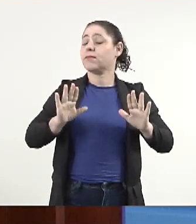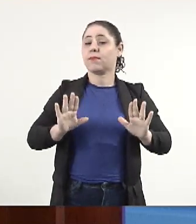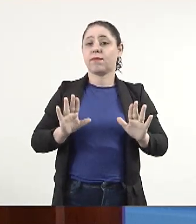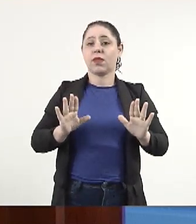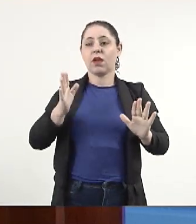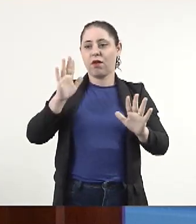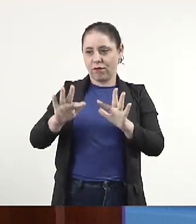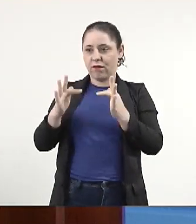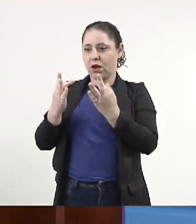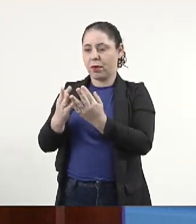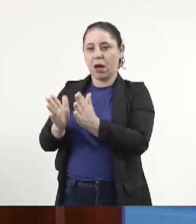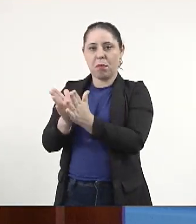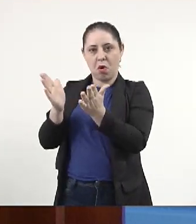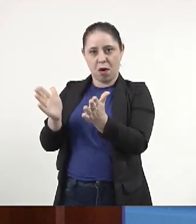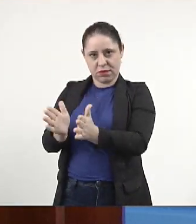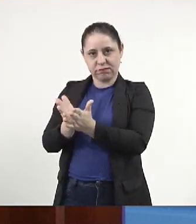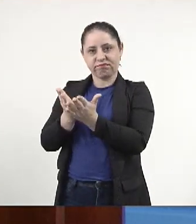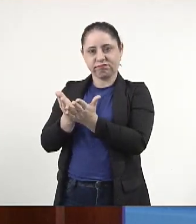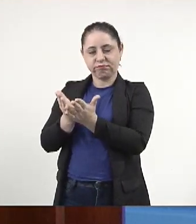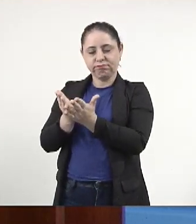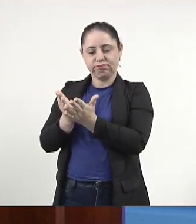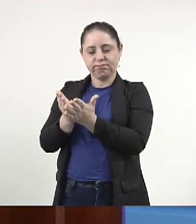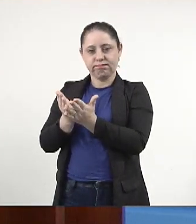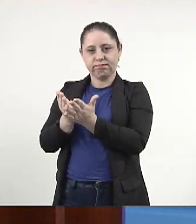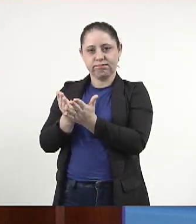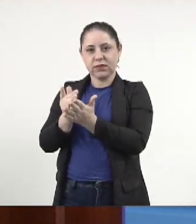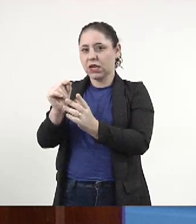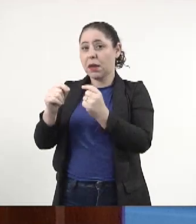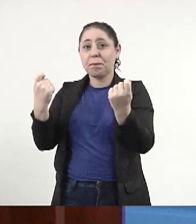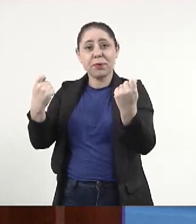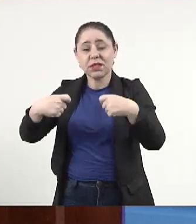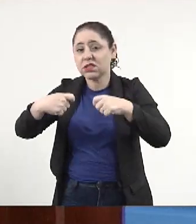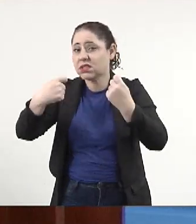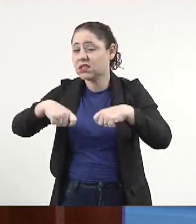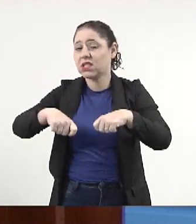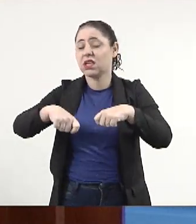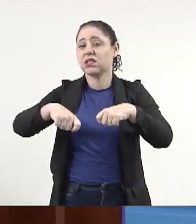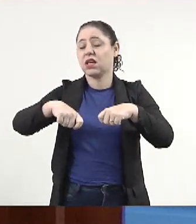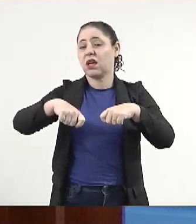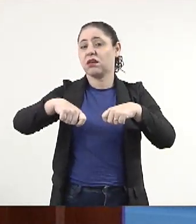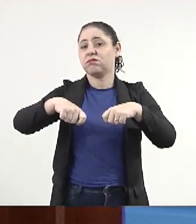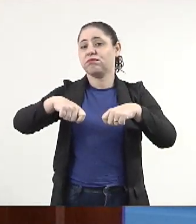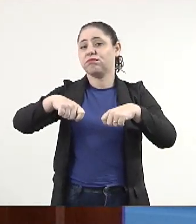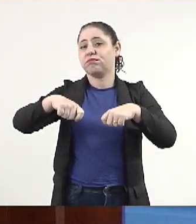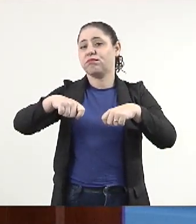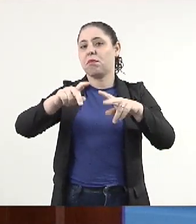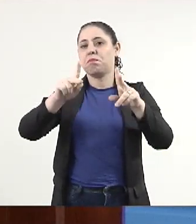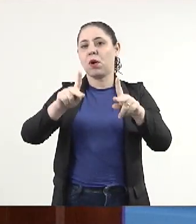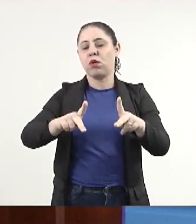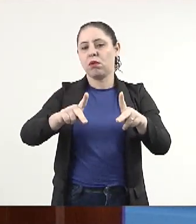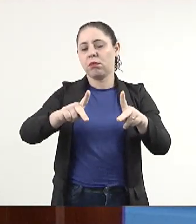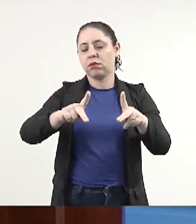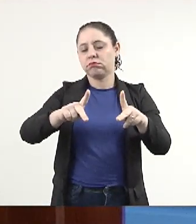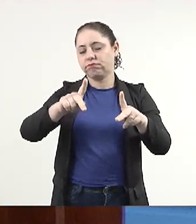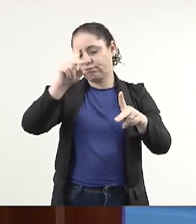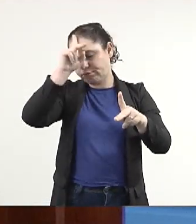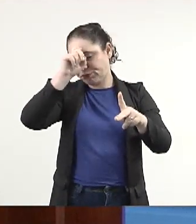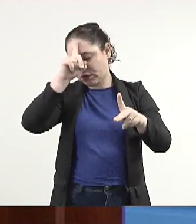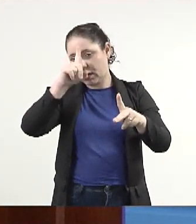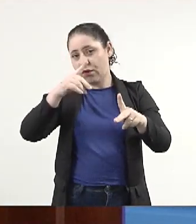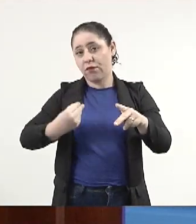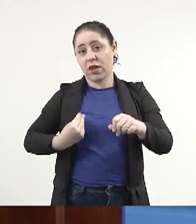Mas as famílias de baixa renda, que dependem da rede pública,